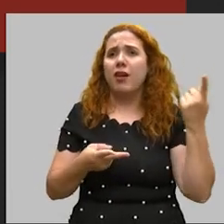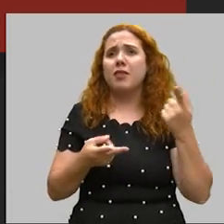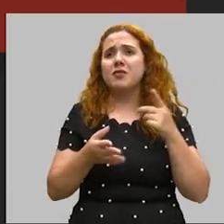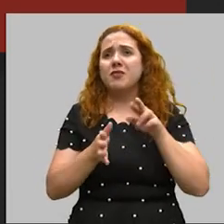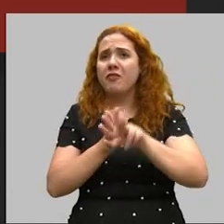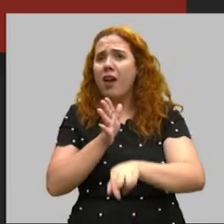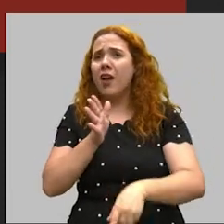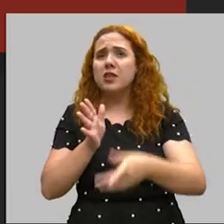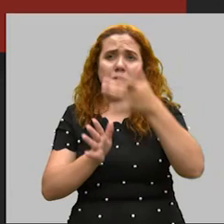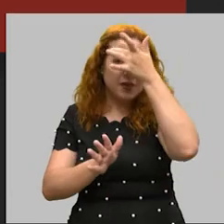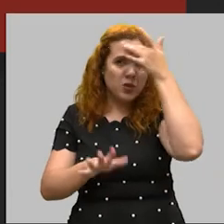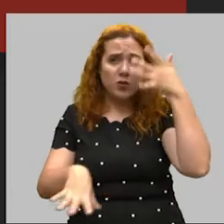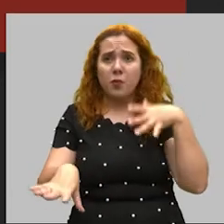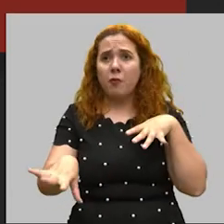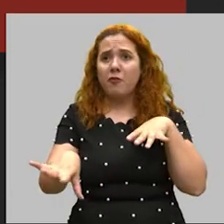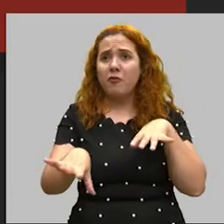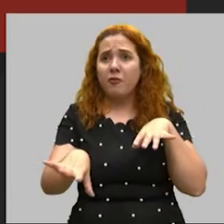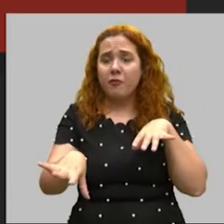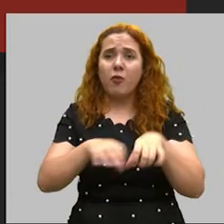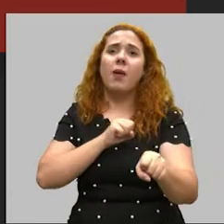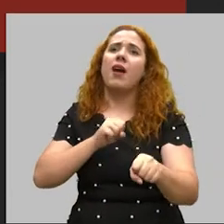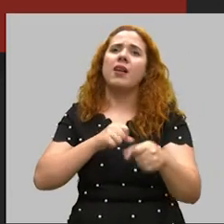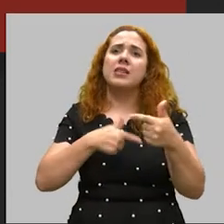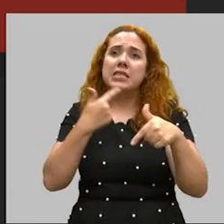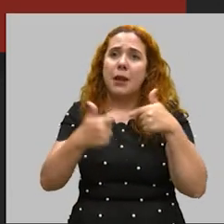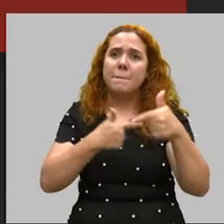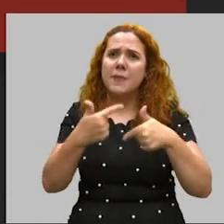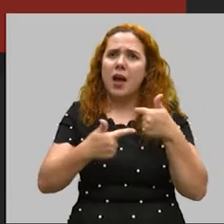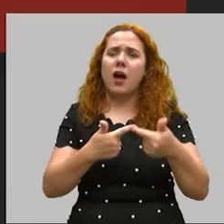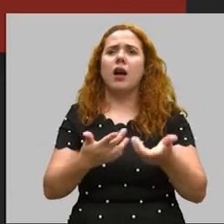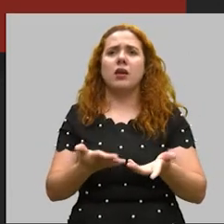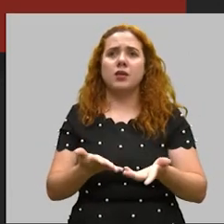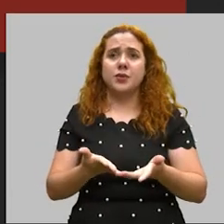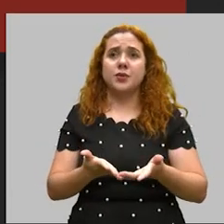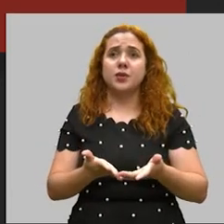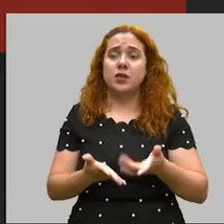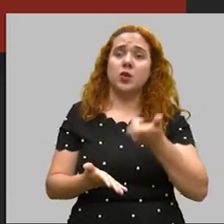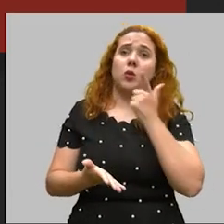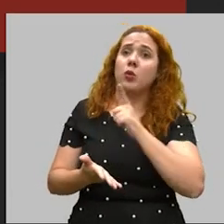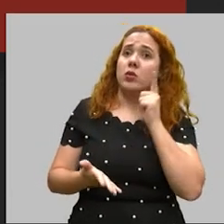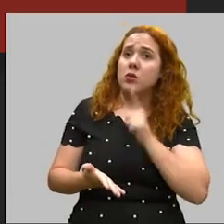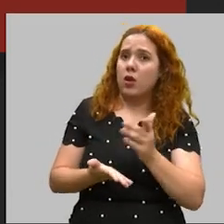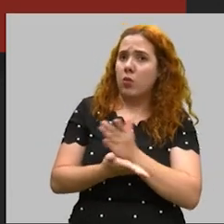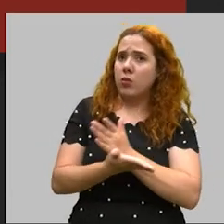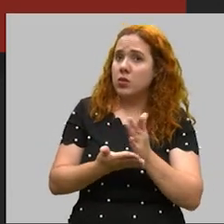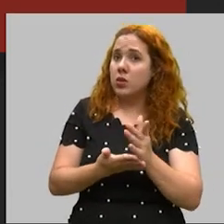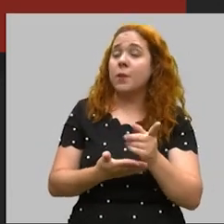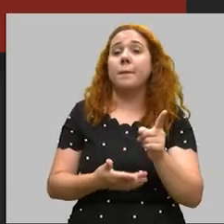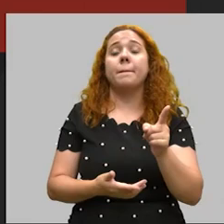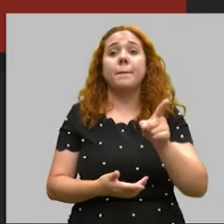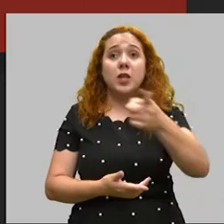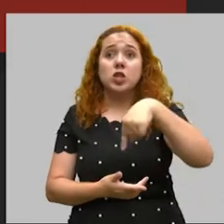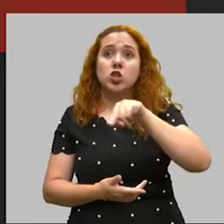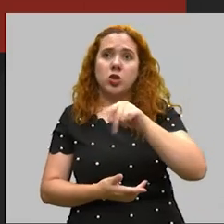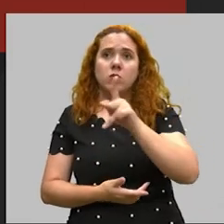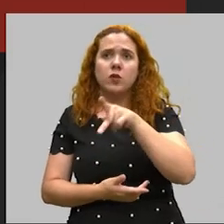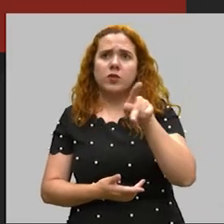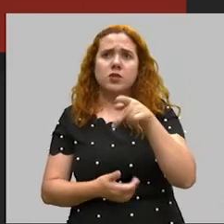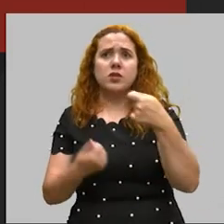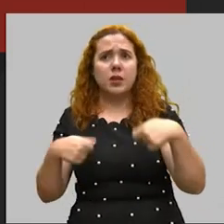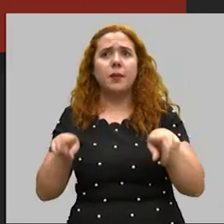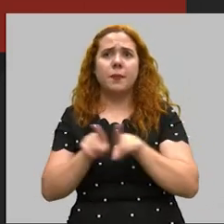outras profissões né que o próprio MST vem lutando e venha conseguindo algumas coisas a gente também Tem que fortalecer na